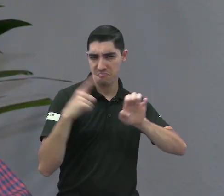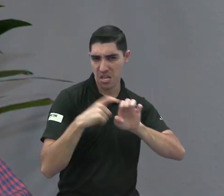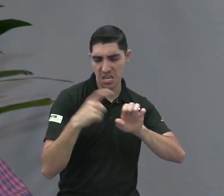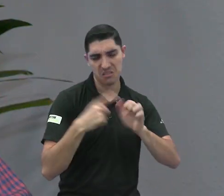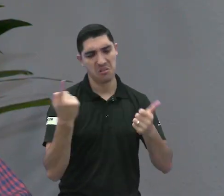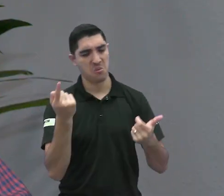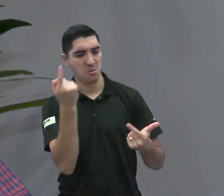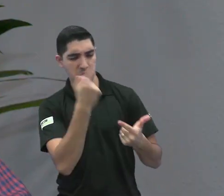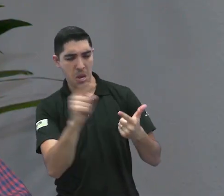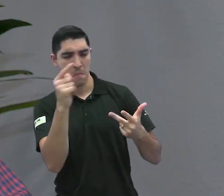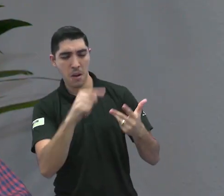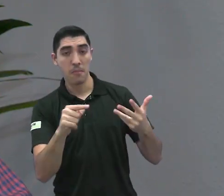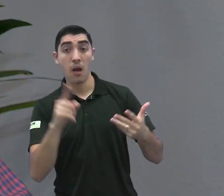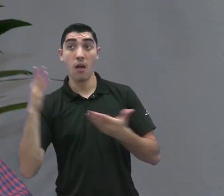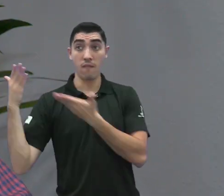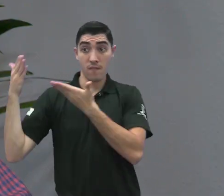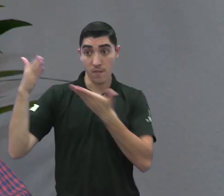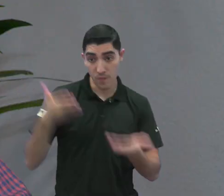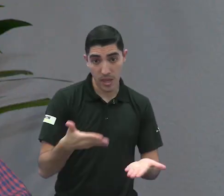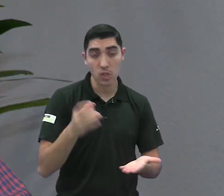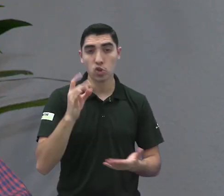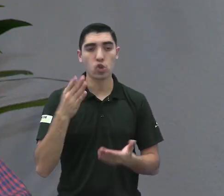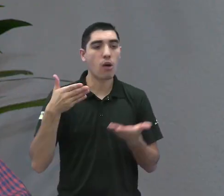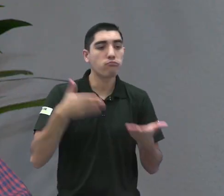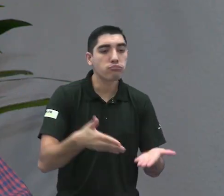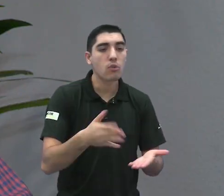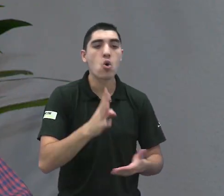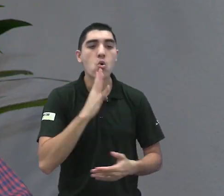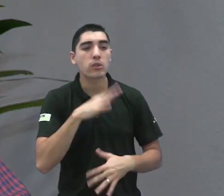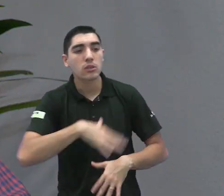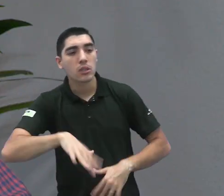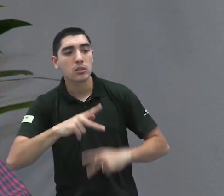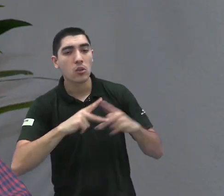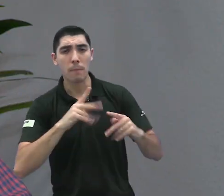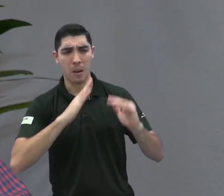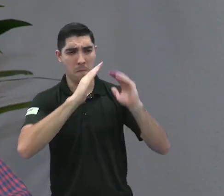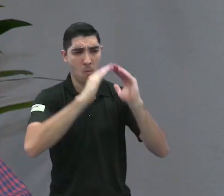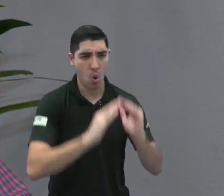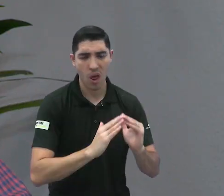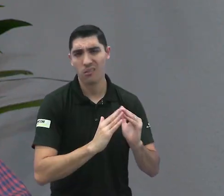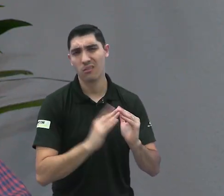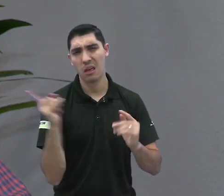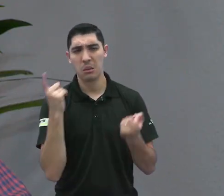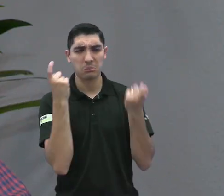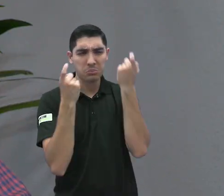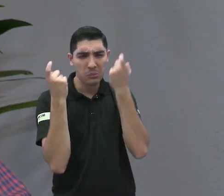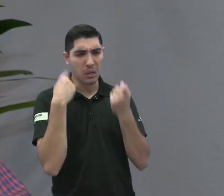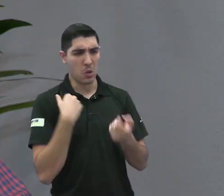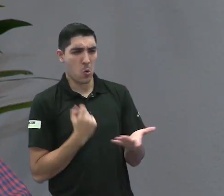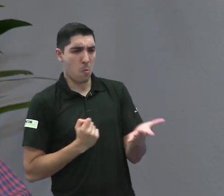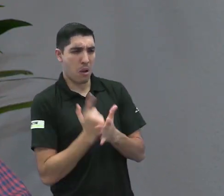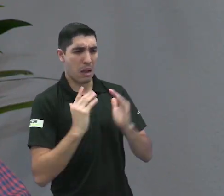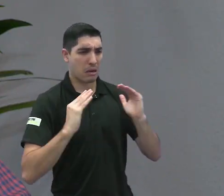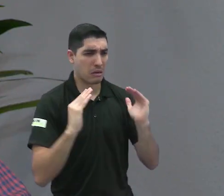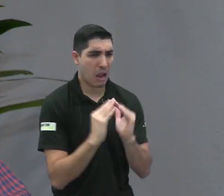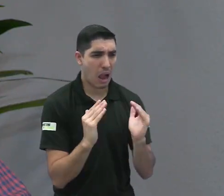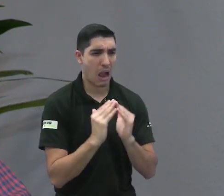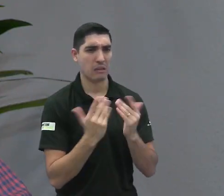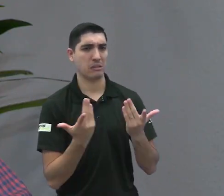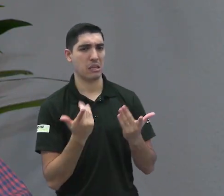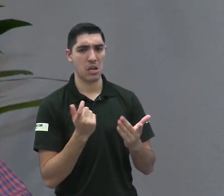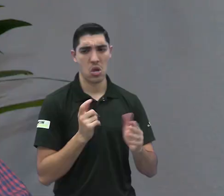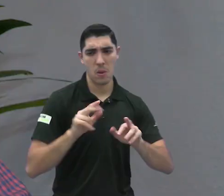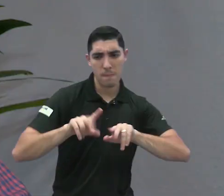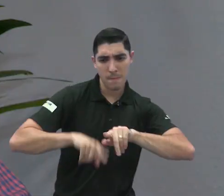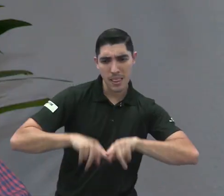executivos têm a sua parada por aqui. Então é justo que eles não vão se preocupar com uma mobília completa, não vão se preocupar